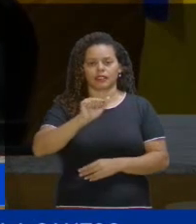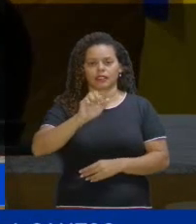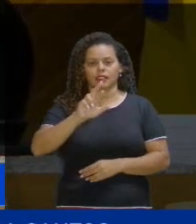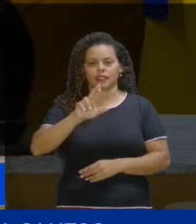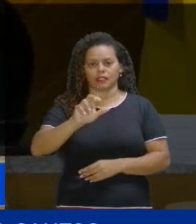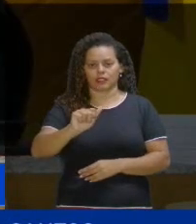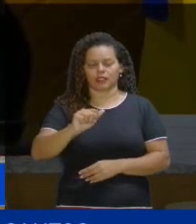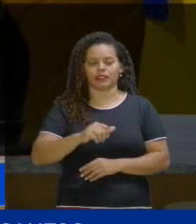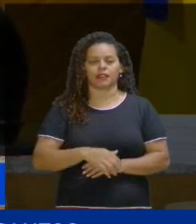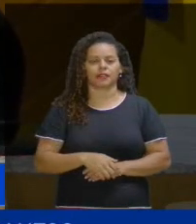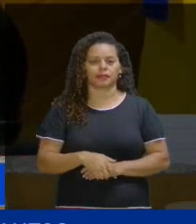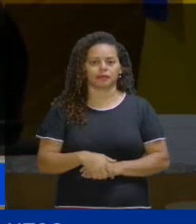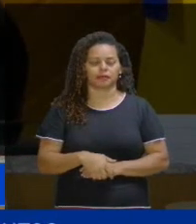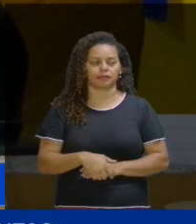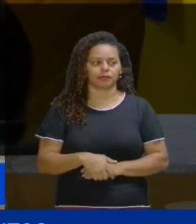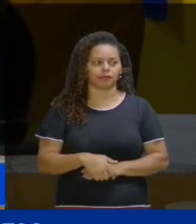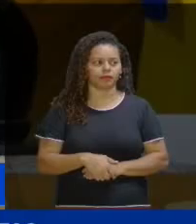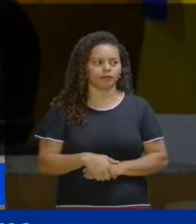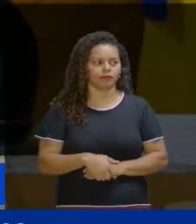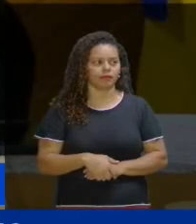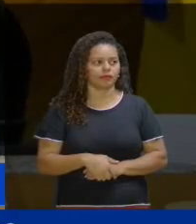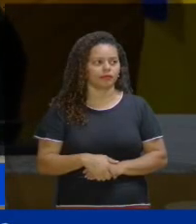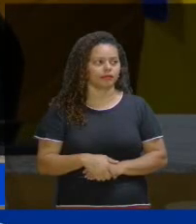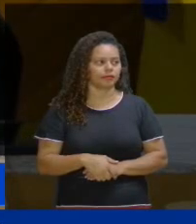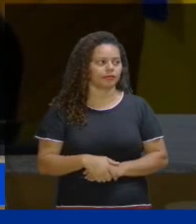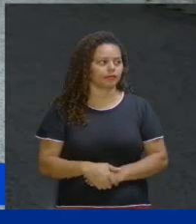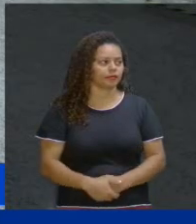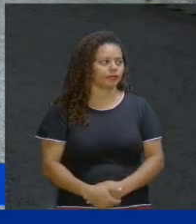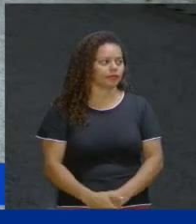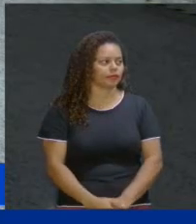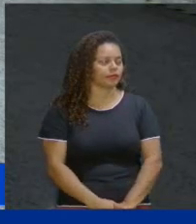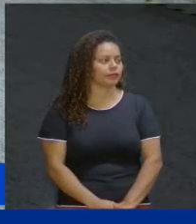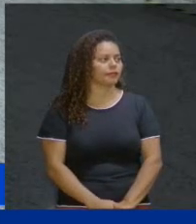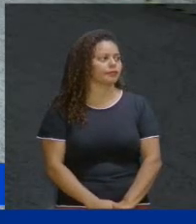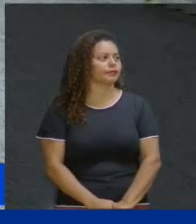A palavra está com o relator.